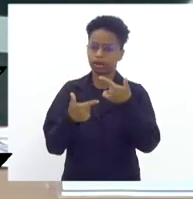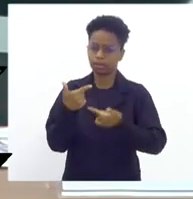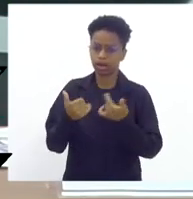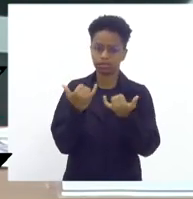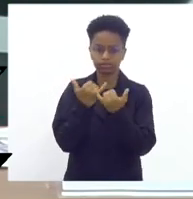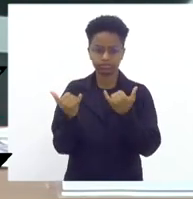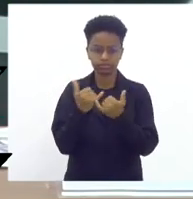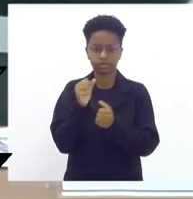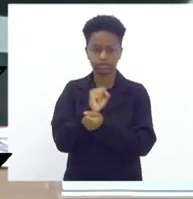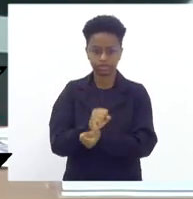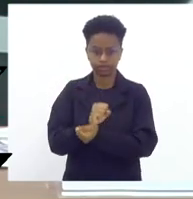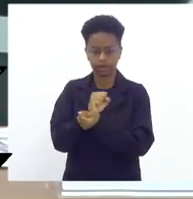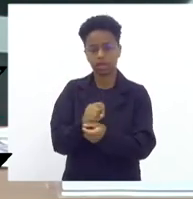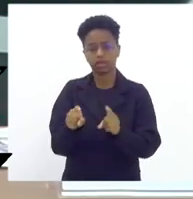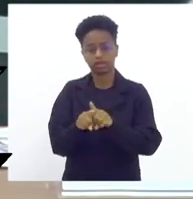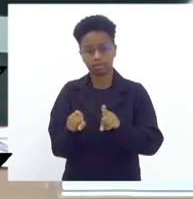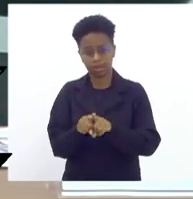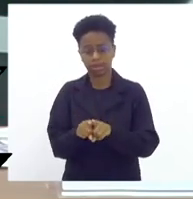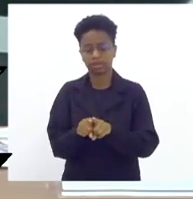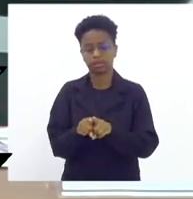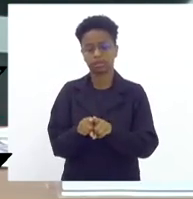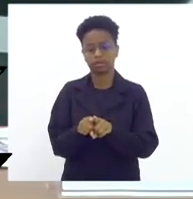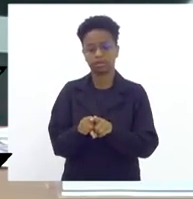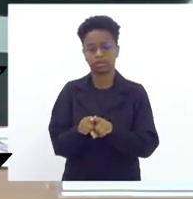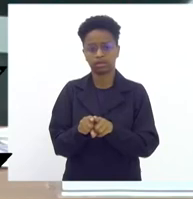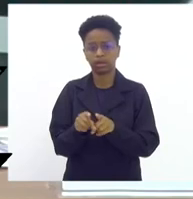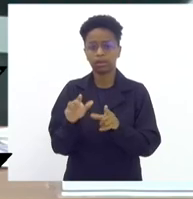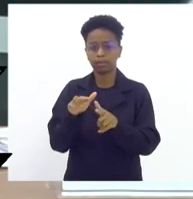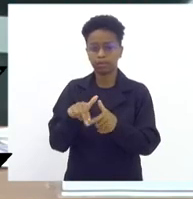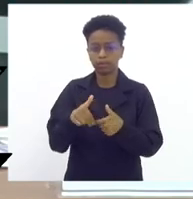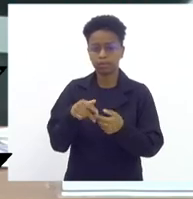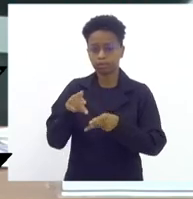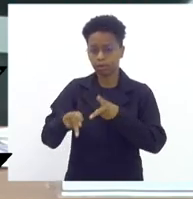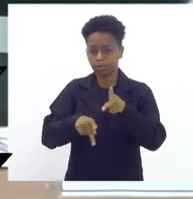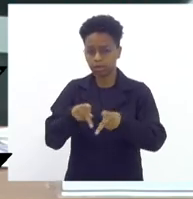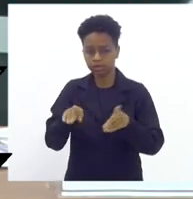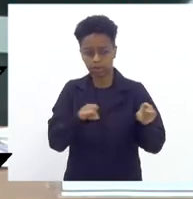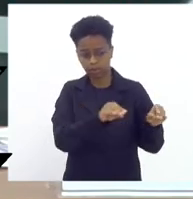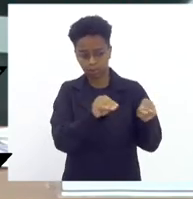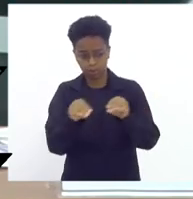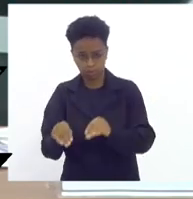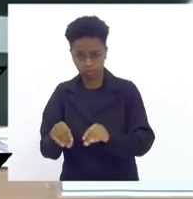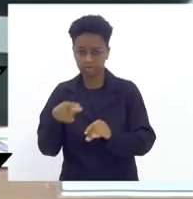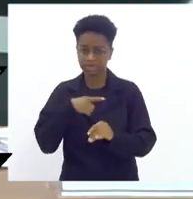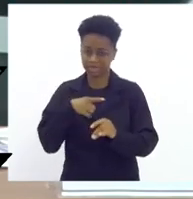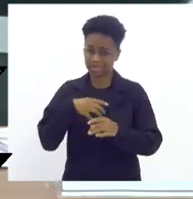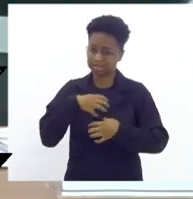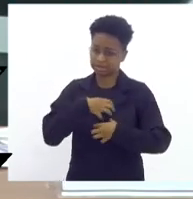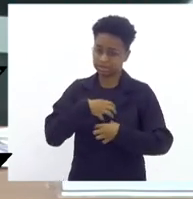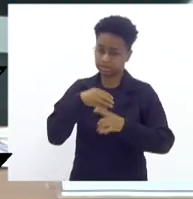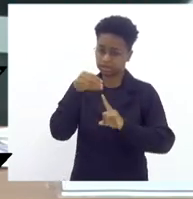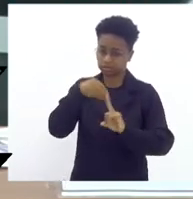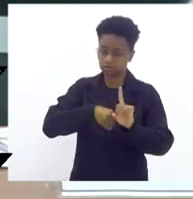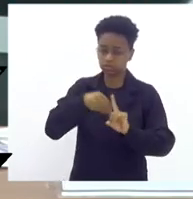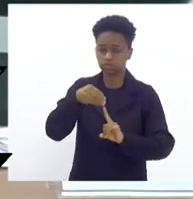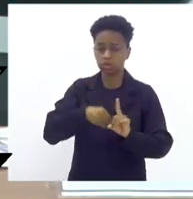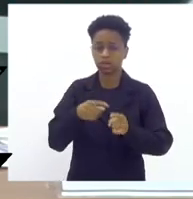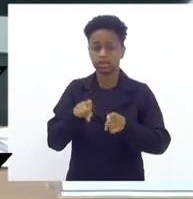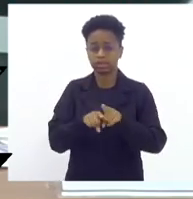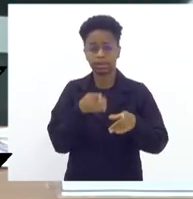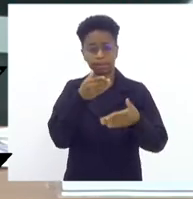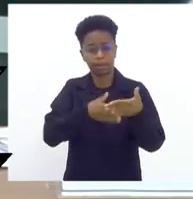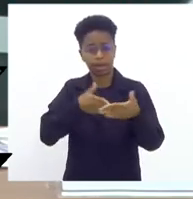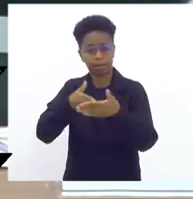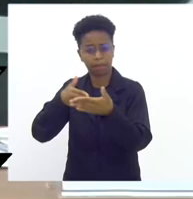e pela vulnerabilidade que as populações de migrantes e refugiadas tem das Barreiras sociais